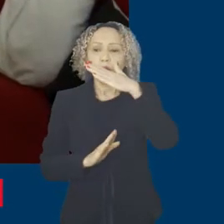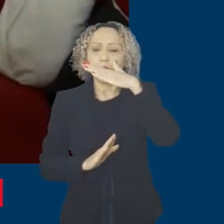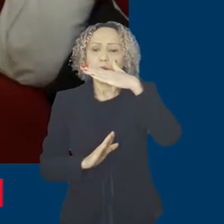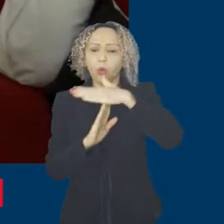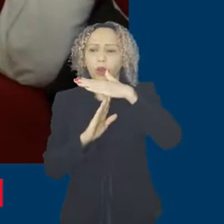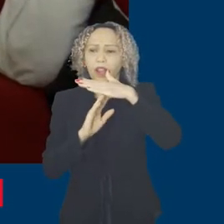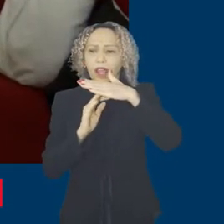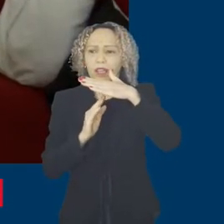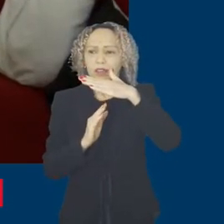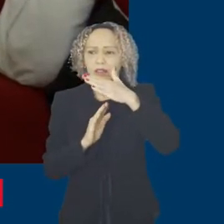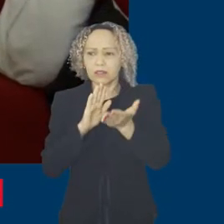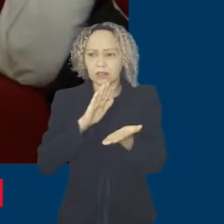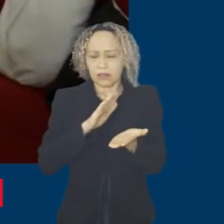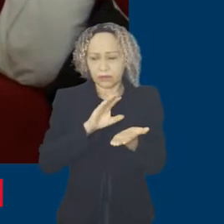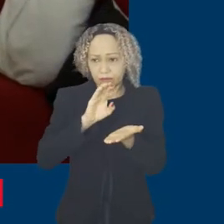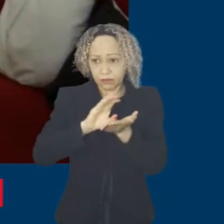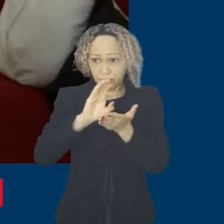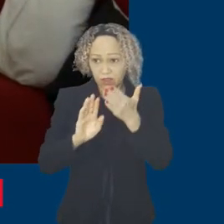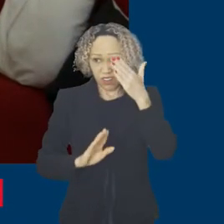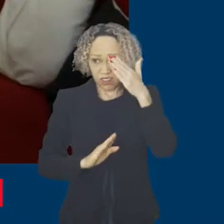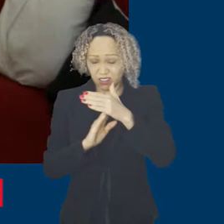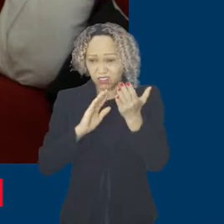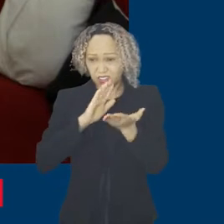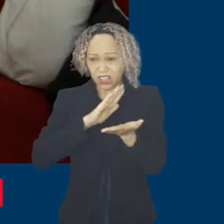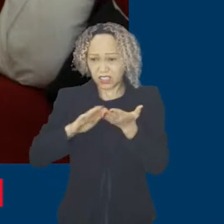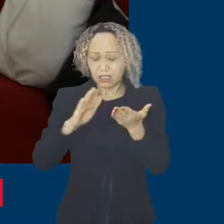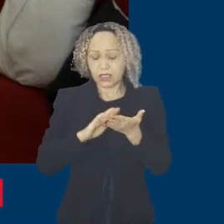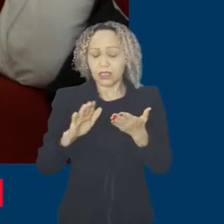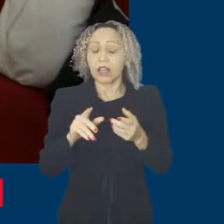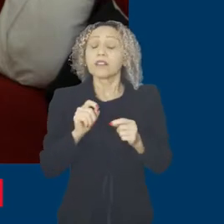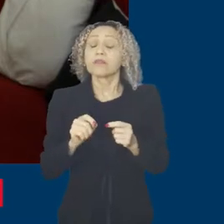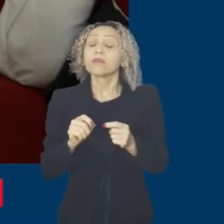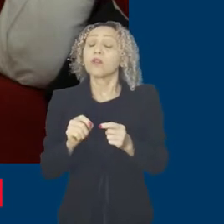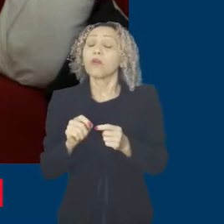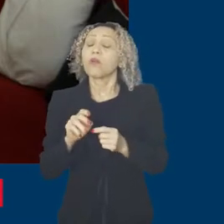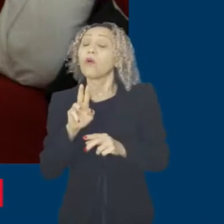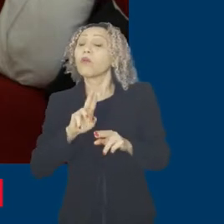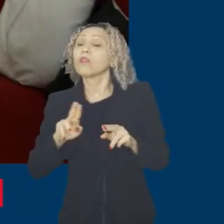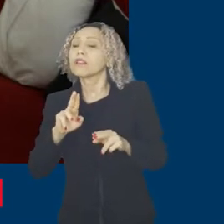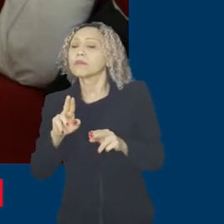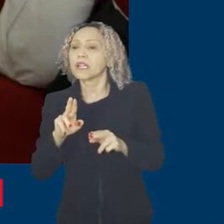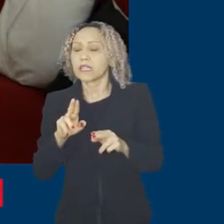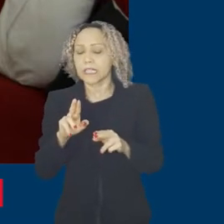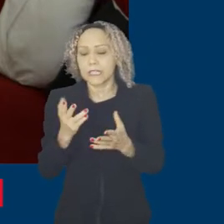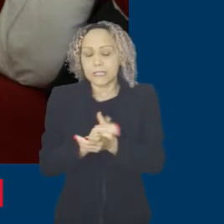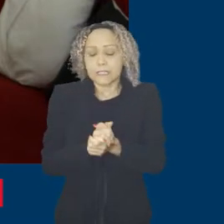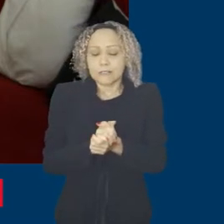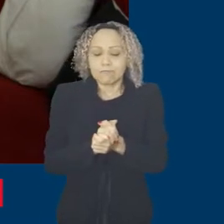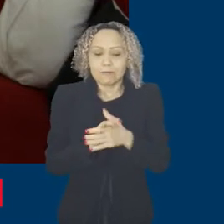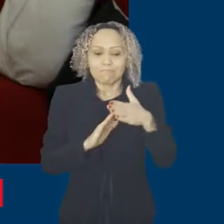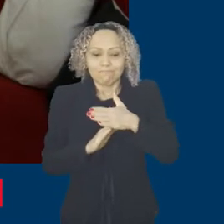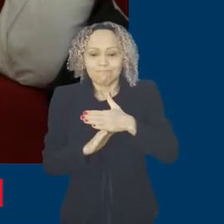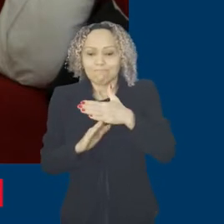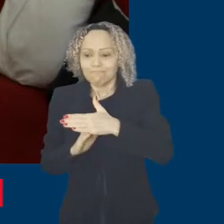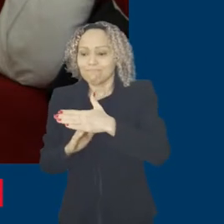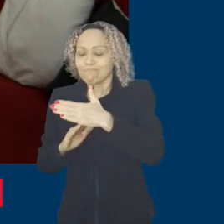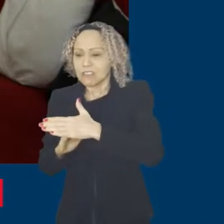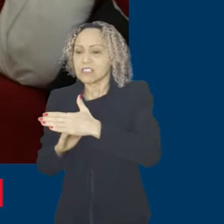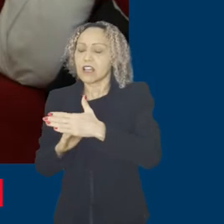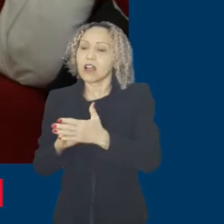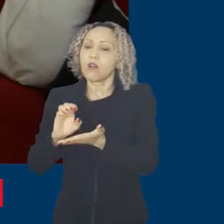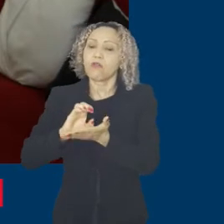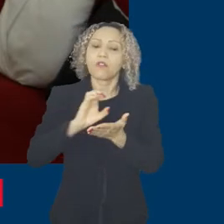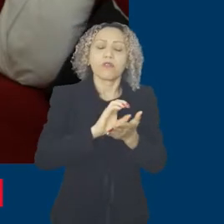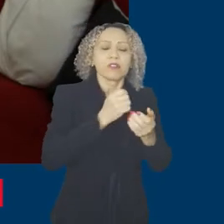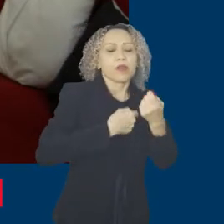foi utilizado para sequestrar o orçamento federal e, com isso, impedir investimentos sociais e, ao mesmo tempo,